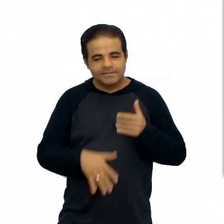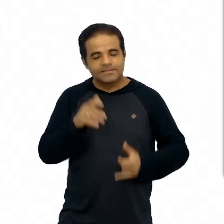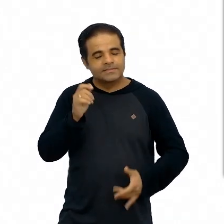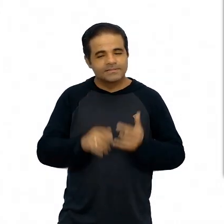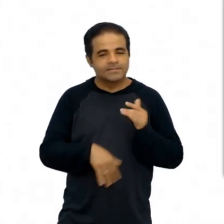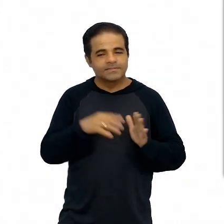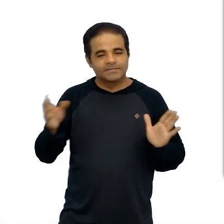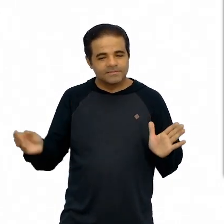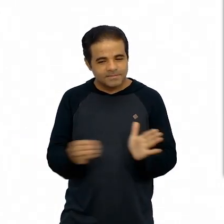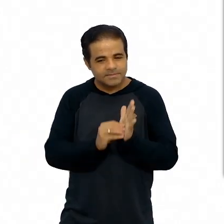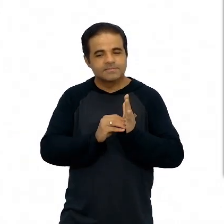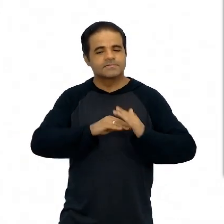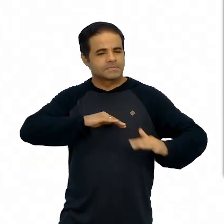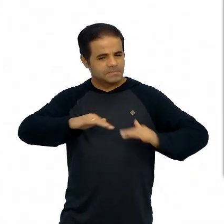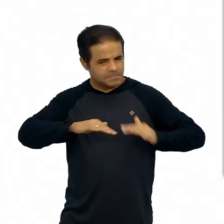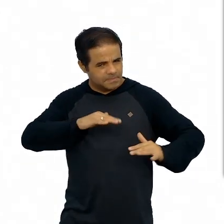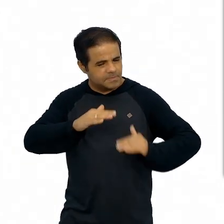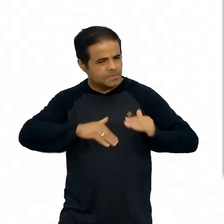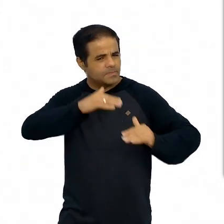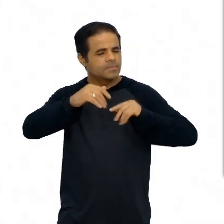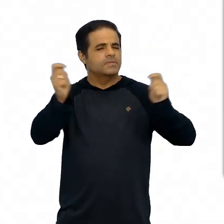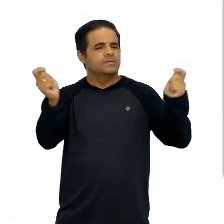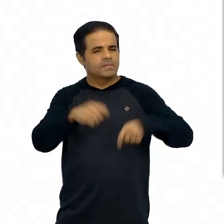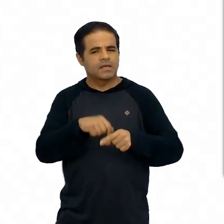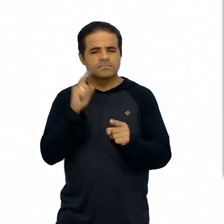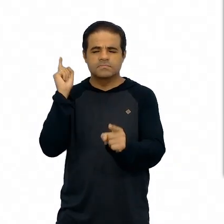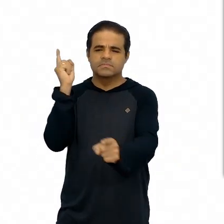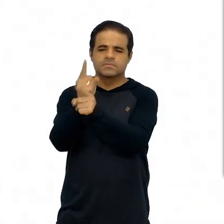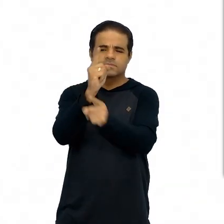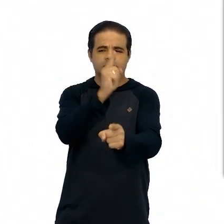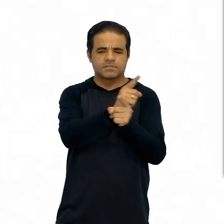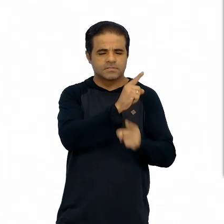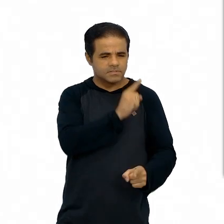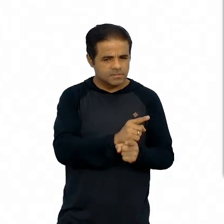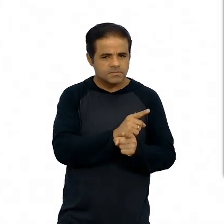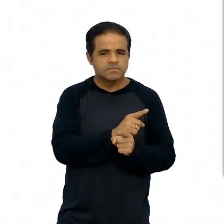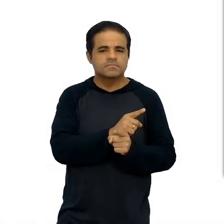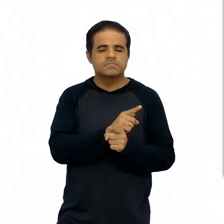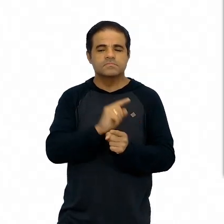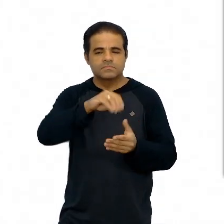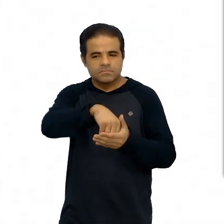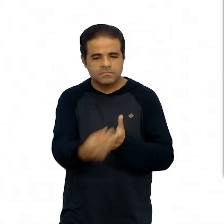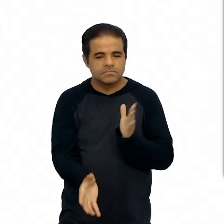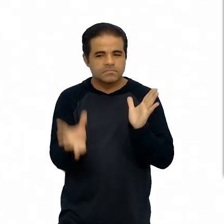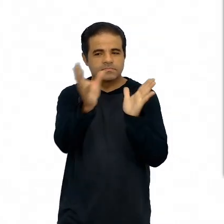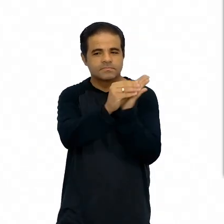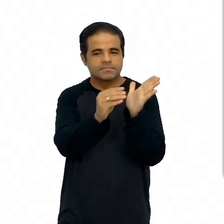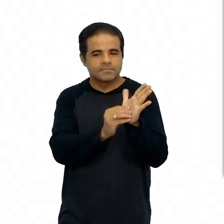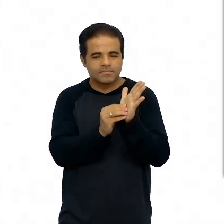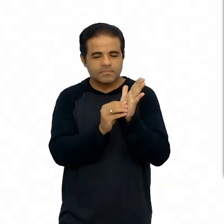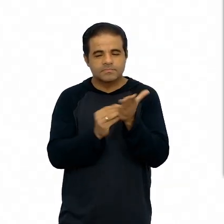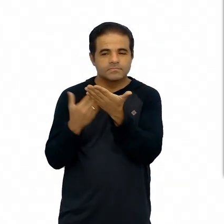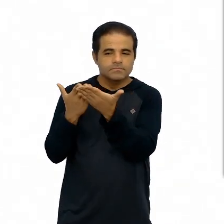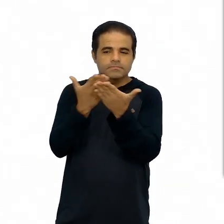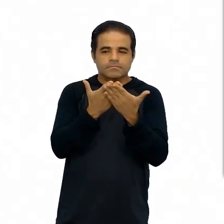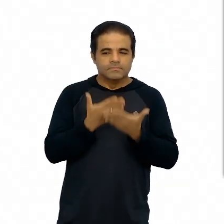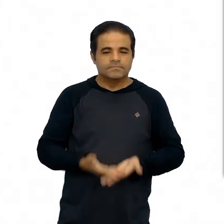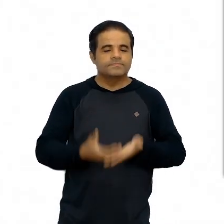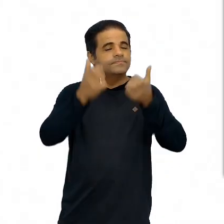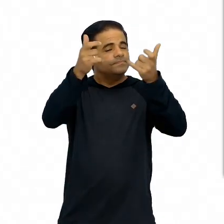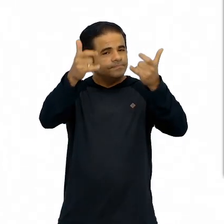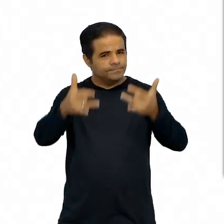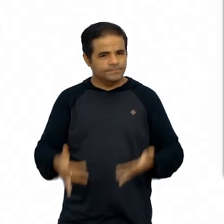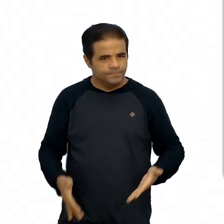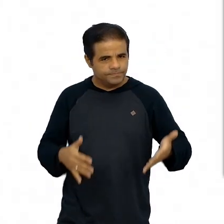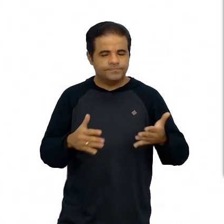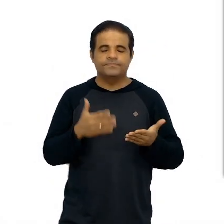No movimento desenvolvendo, é possível identificar o conhecimento do conteúdo e dos estudantes, que diz respeito